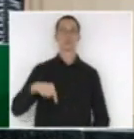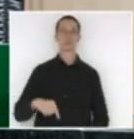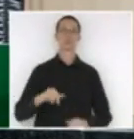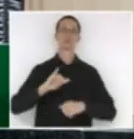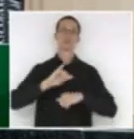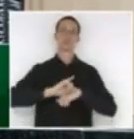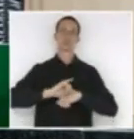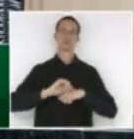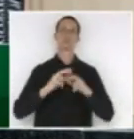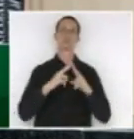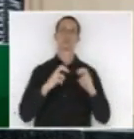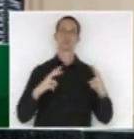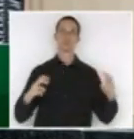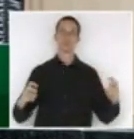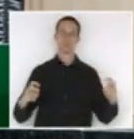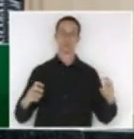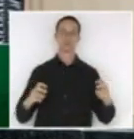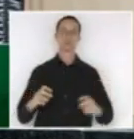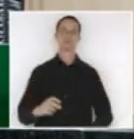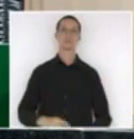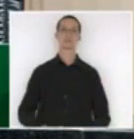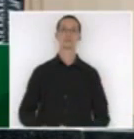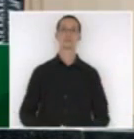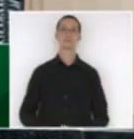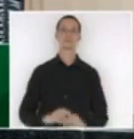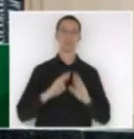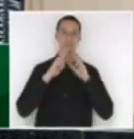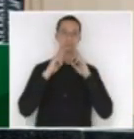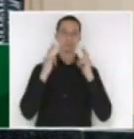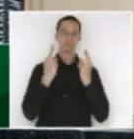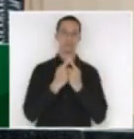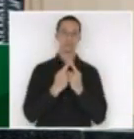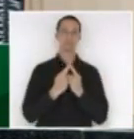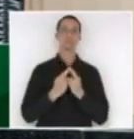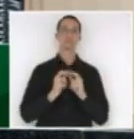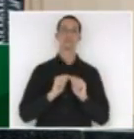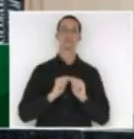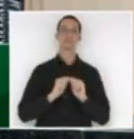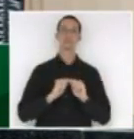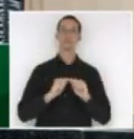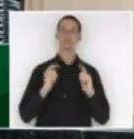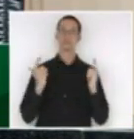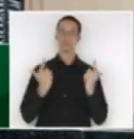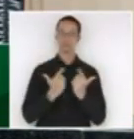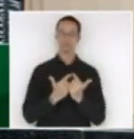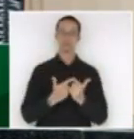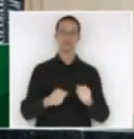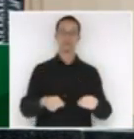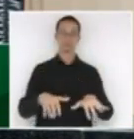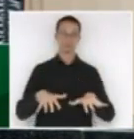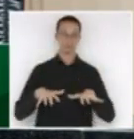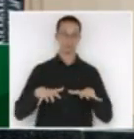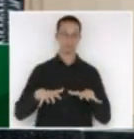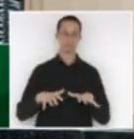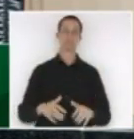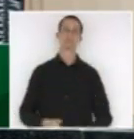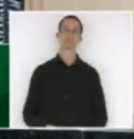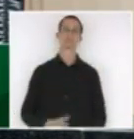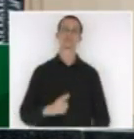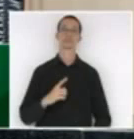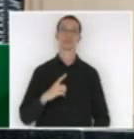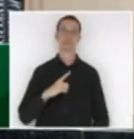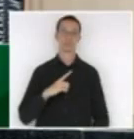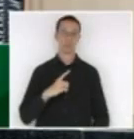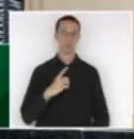Santa Catarina, reuniu-se a Assembleia Legislativa em sessão ordinária. Havendo quórum regimental, o senhor presidente declarou abertos